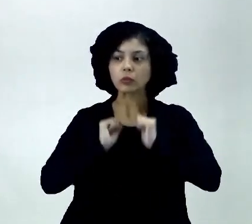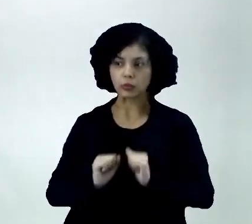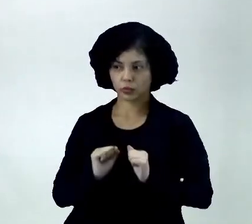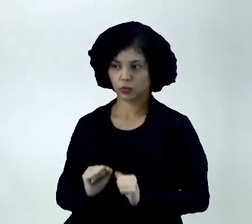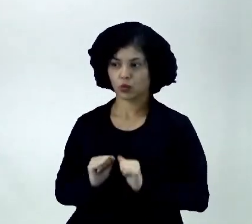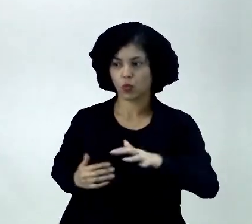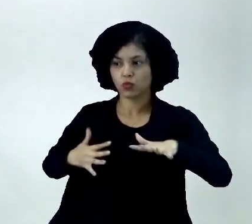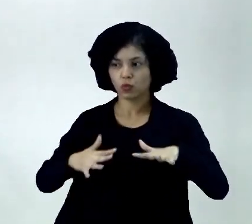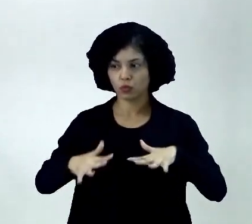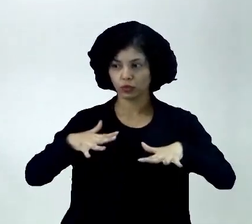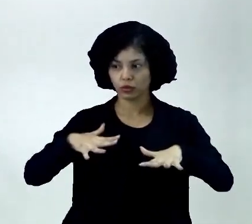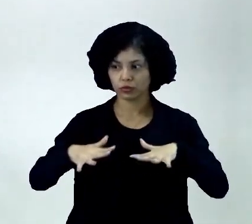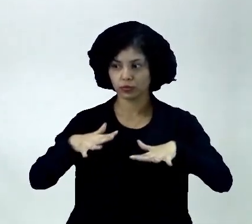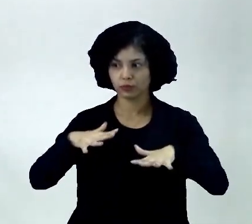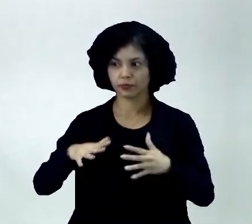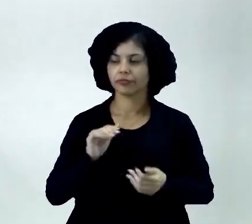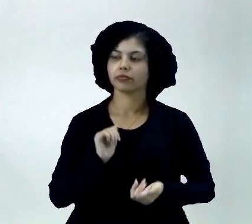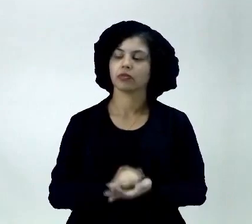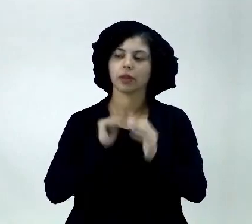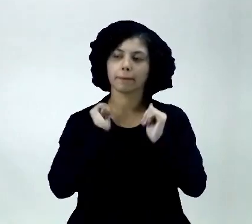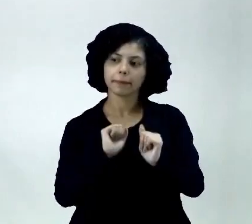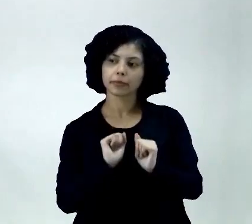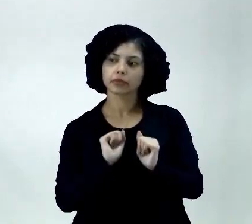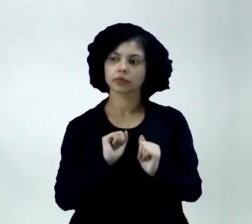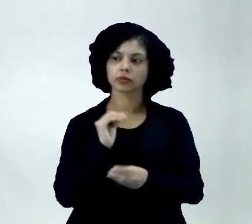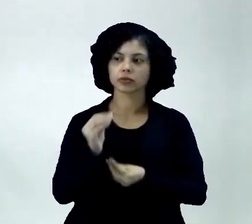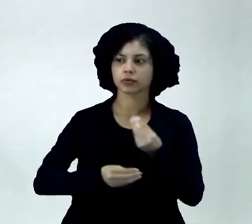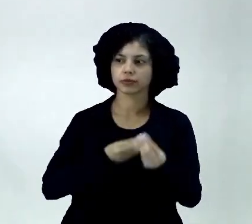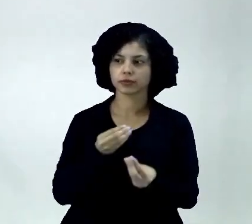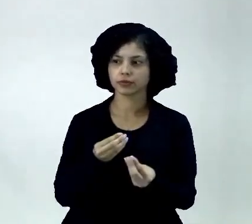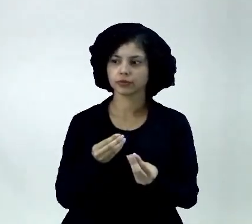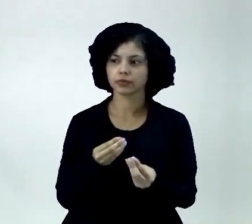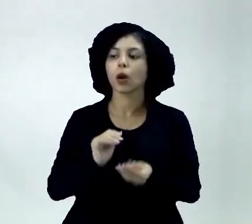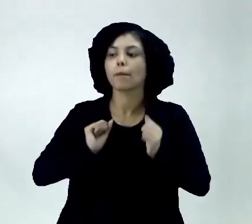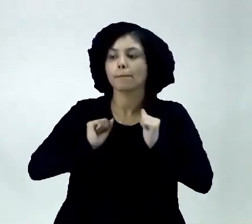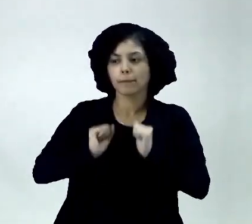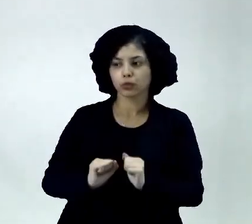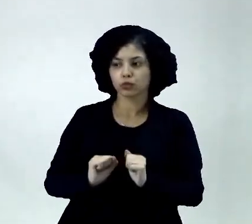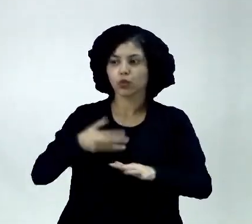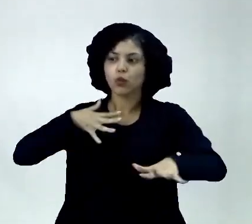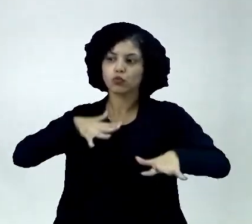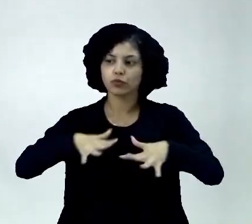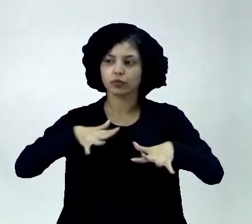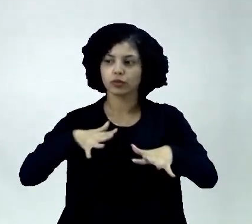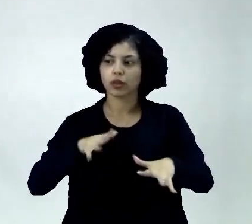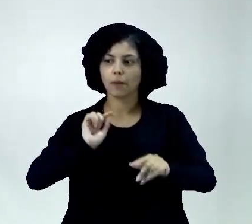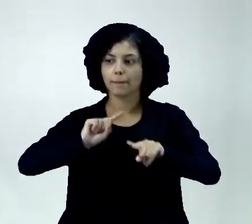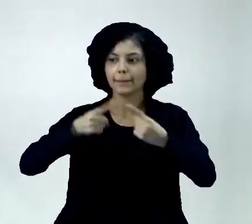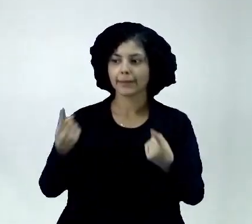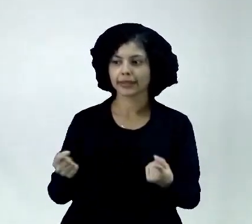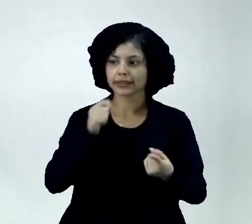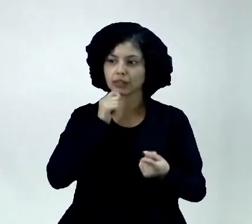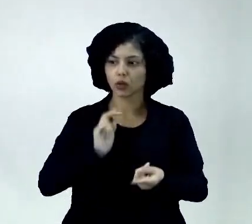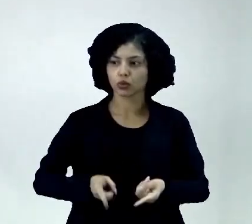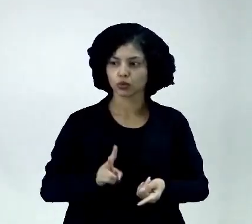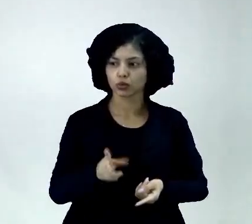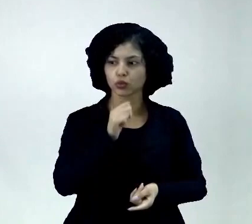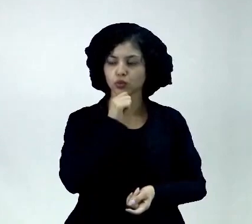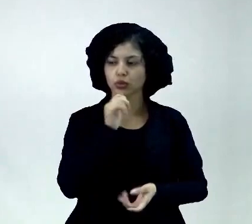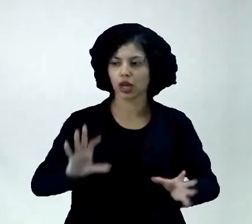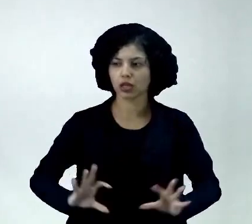permitir a movimentação. Ele pode ser vai permitir a movimentação, mas não é obrigatório, porque ele vai permitir